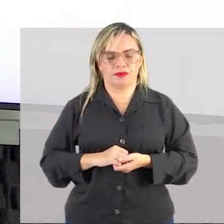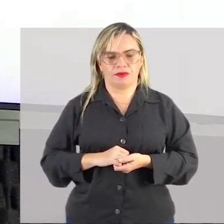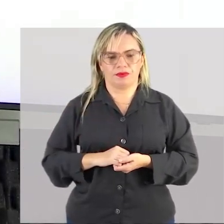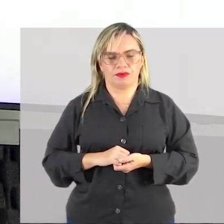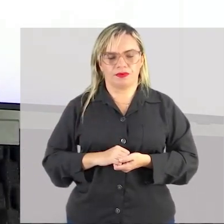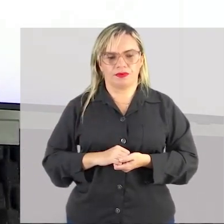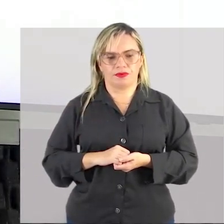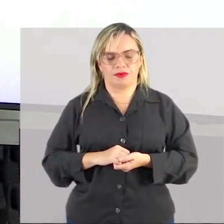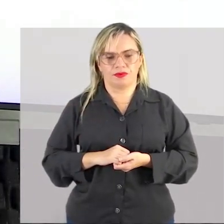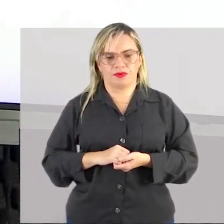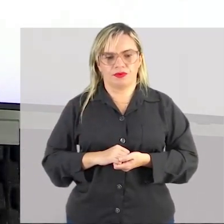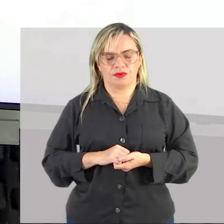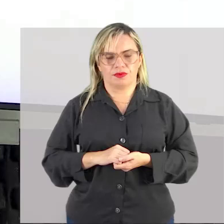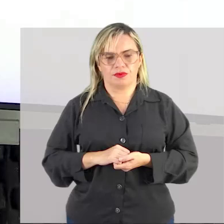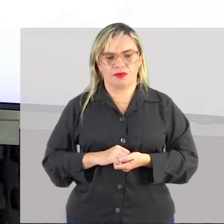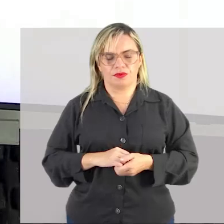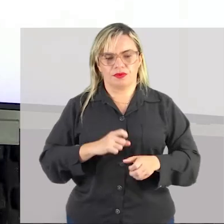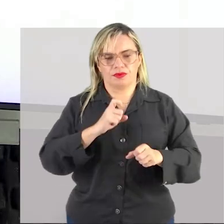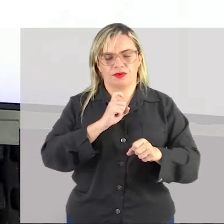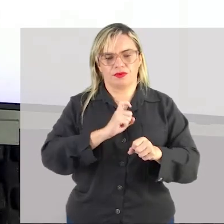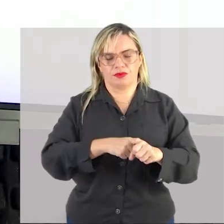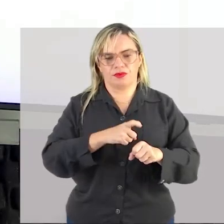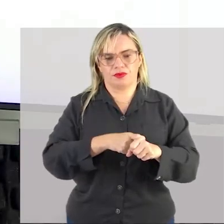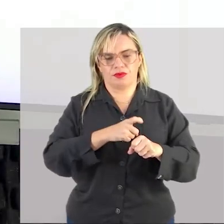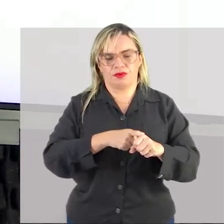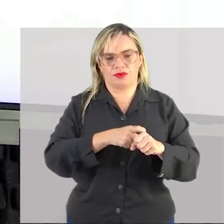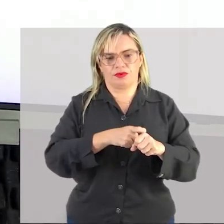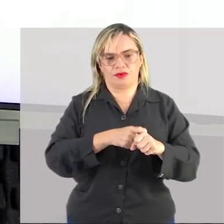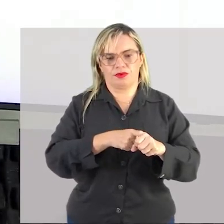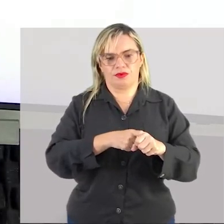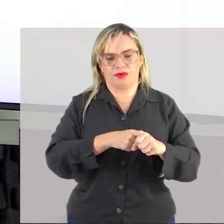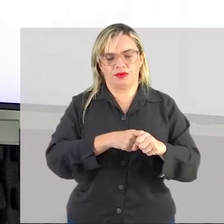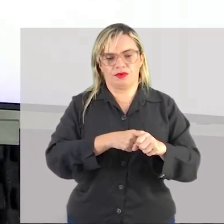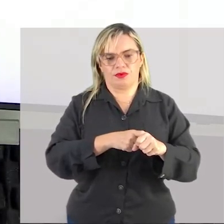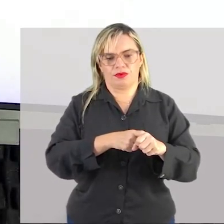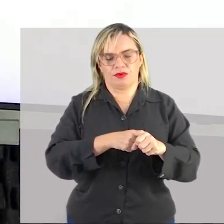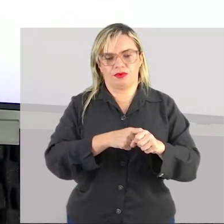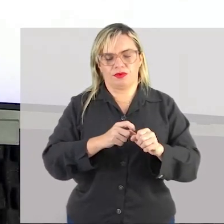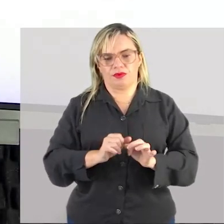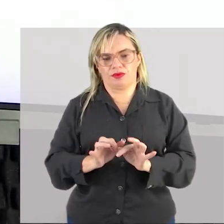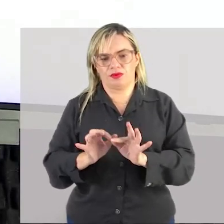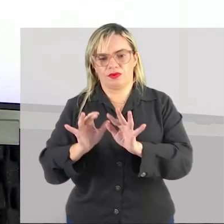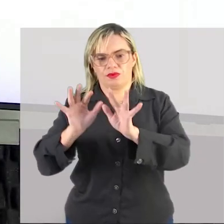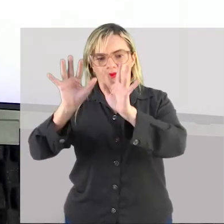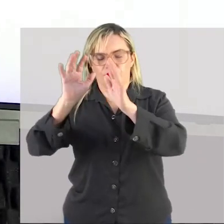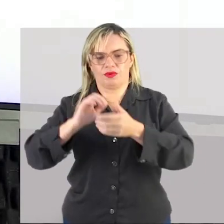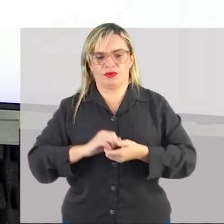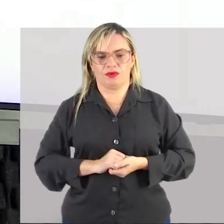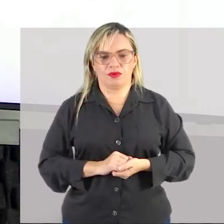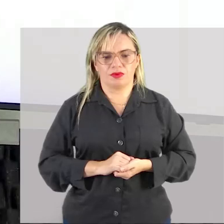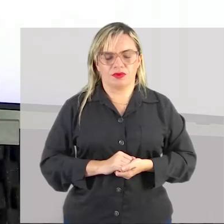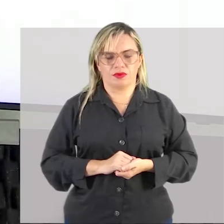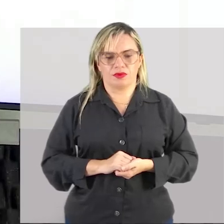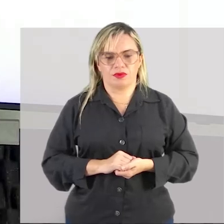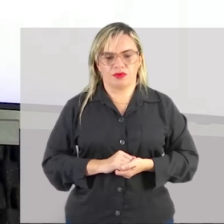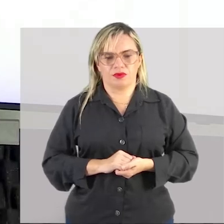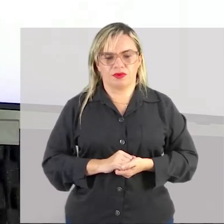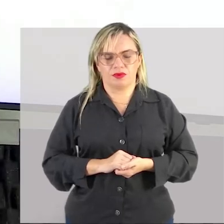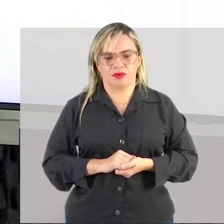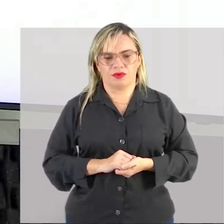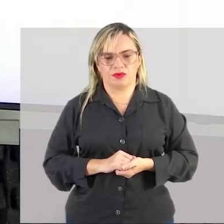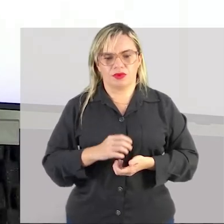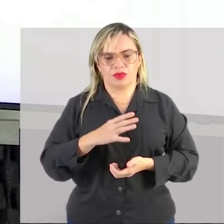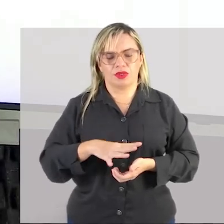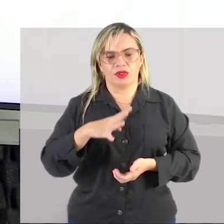Então, na sublimação, eu passo do estado sólido direto para o gasoso. Eu vou te dar um exemplo aqui, ó. O CO2 sólido, conhecido como gelo